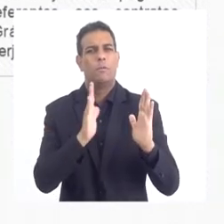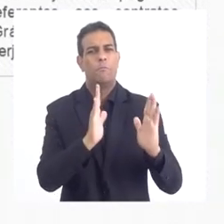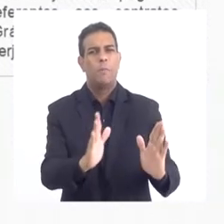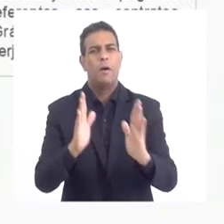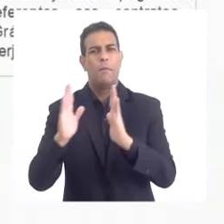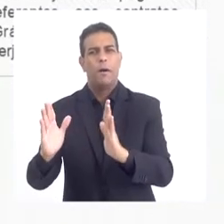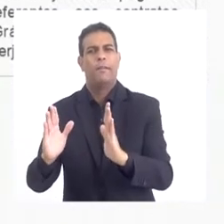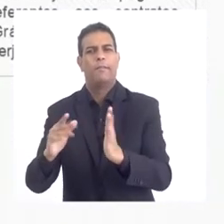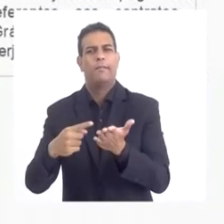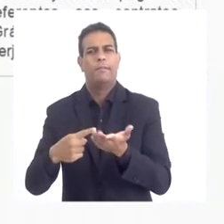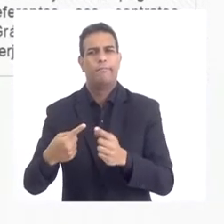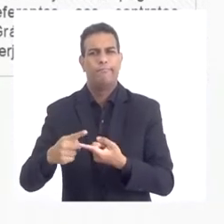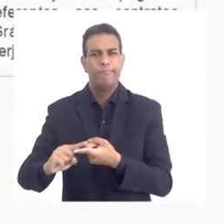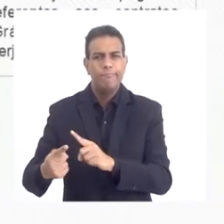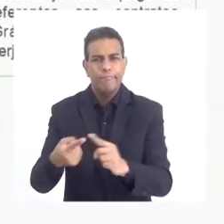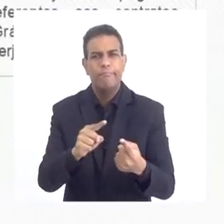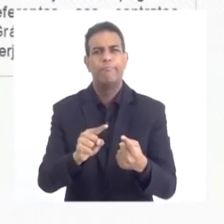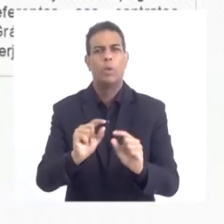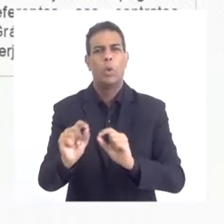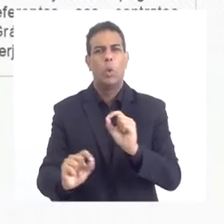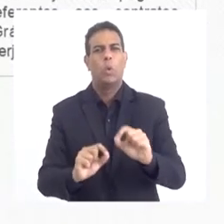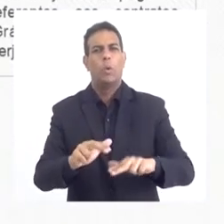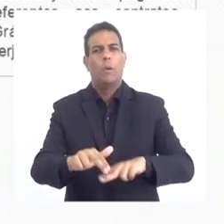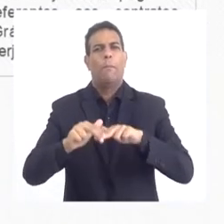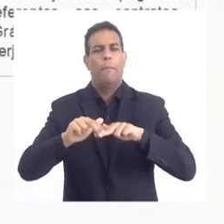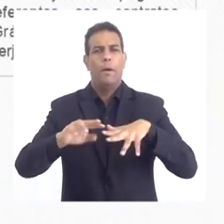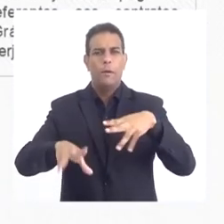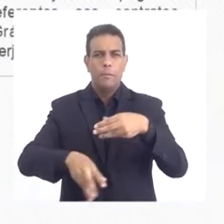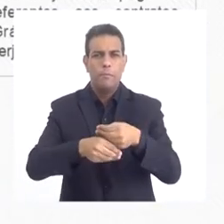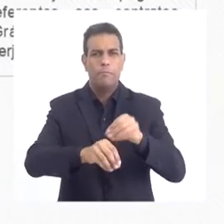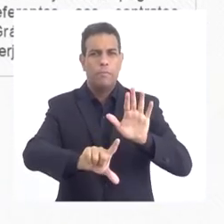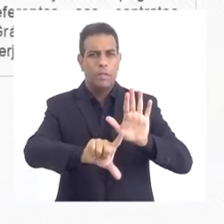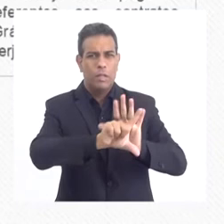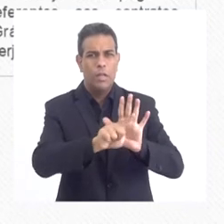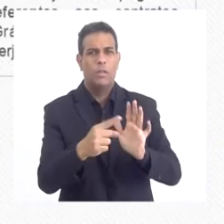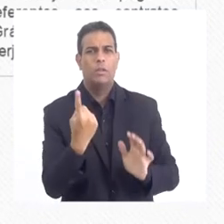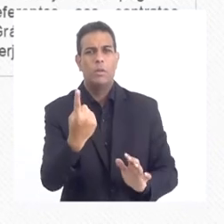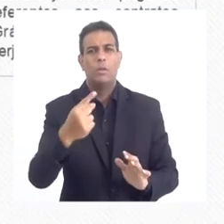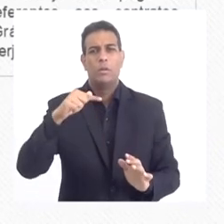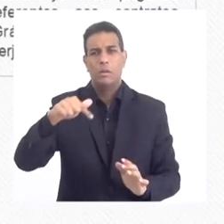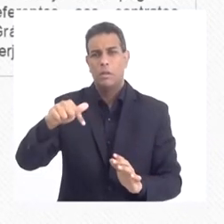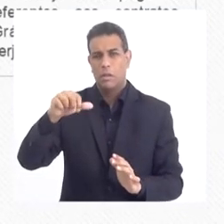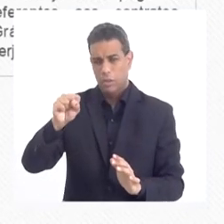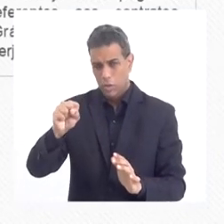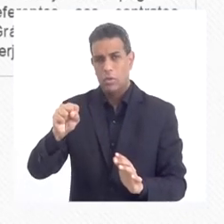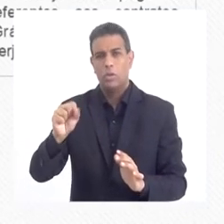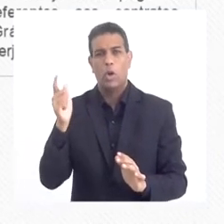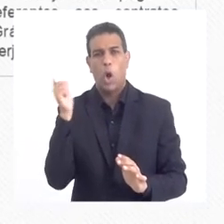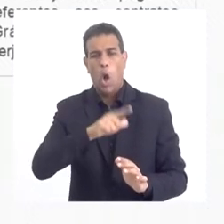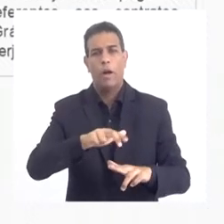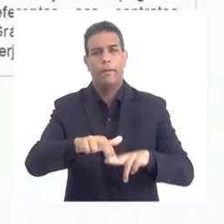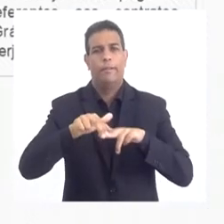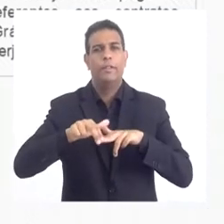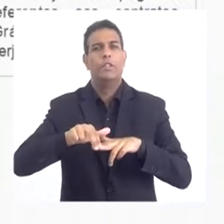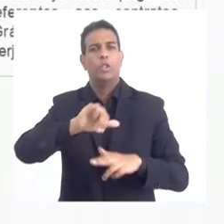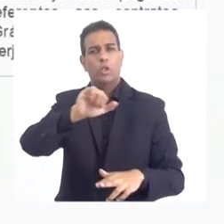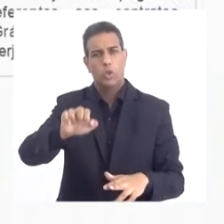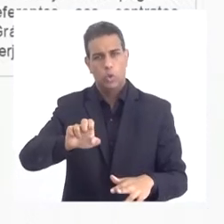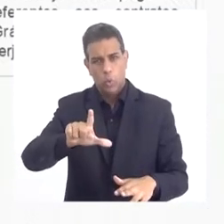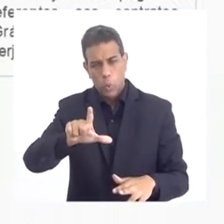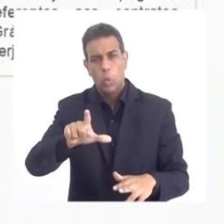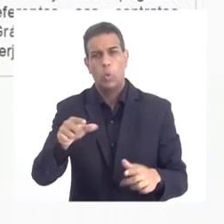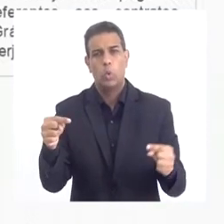de renegociação, né? Por conta da lei complementar 178, conseguimos a adesão em junho, como todos sabem,